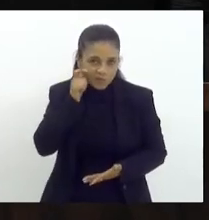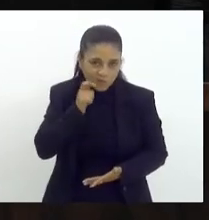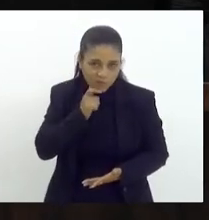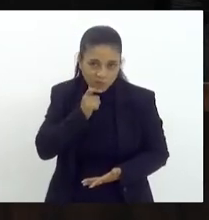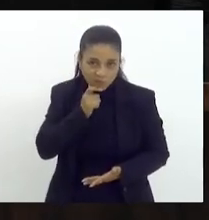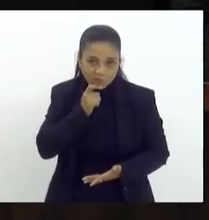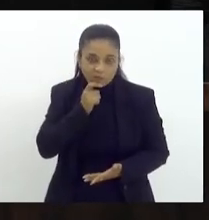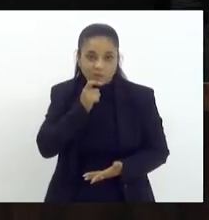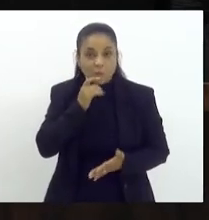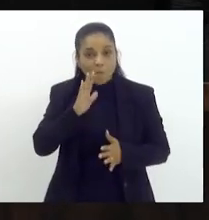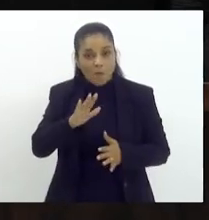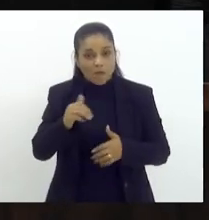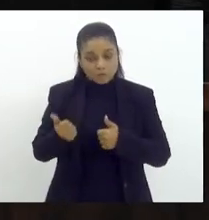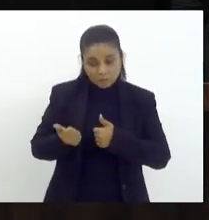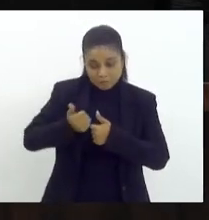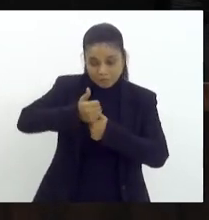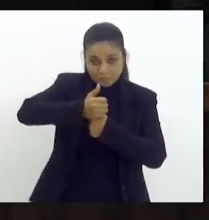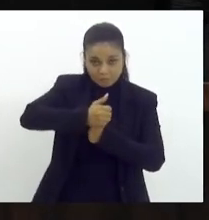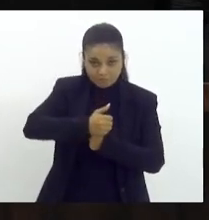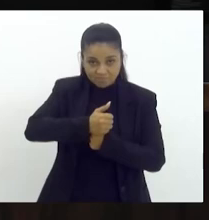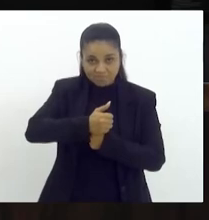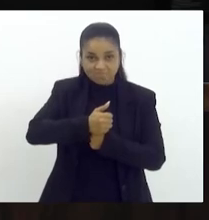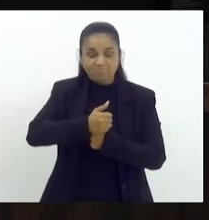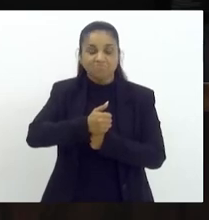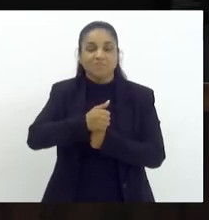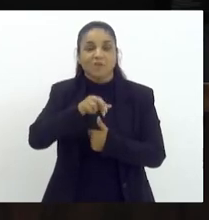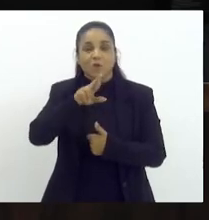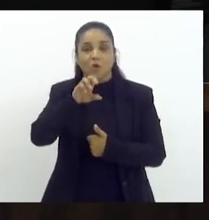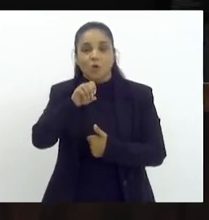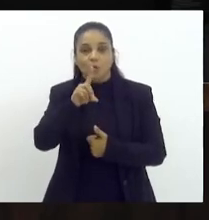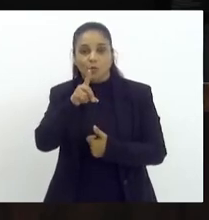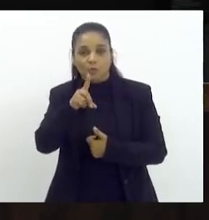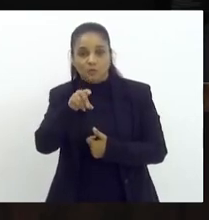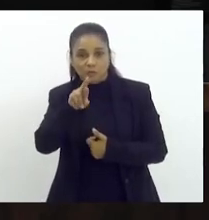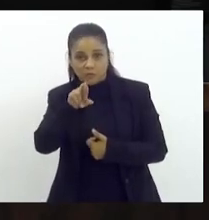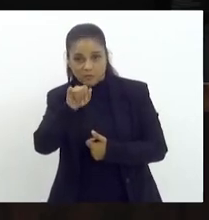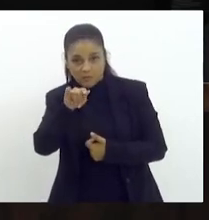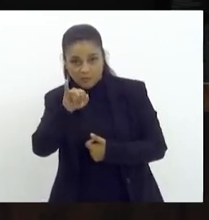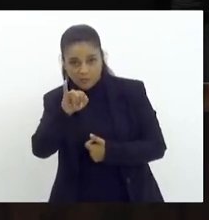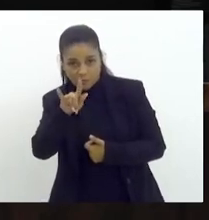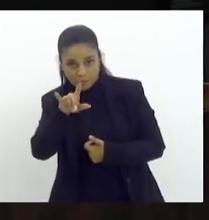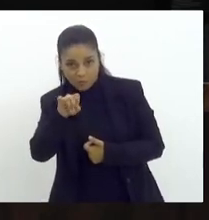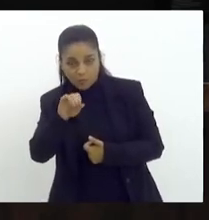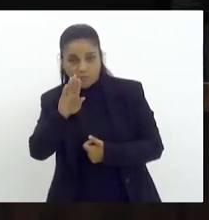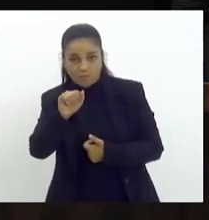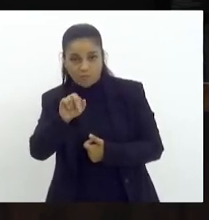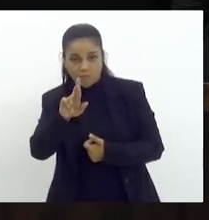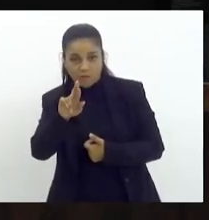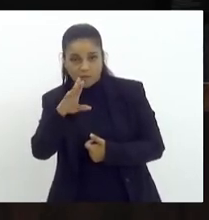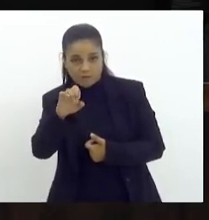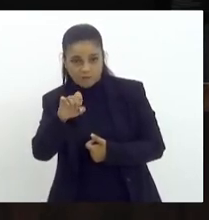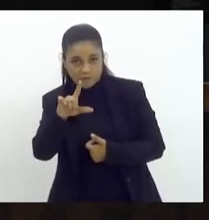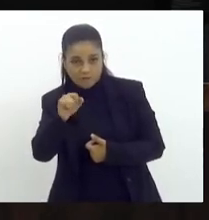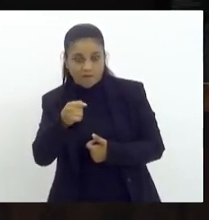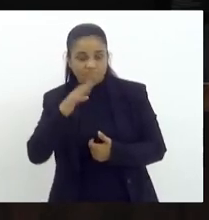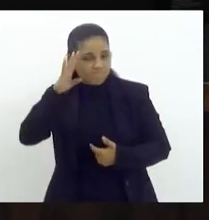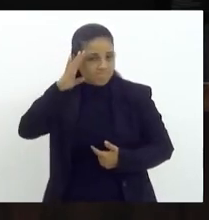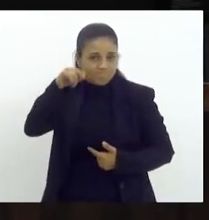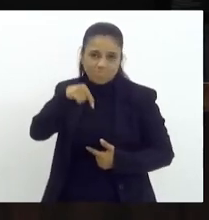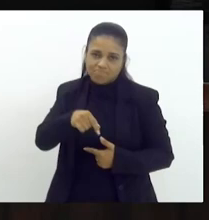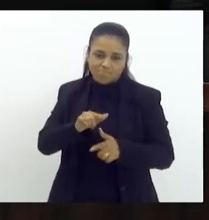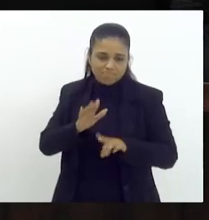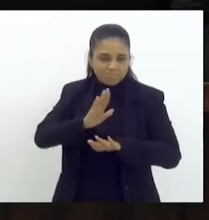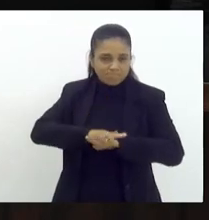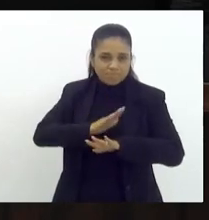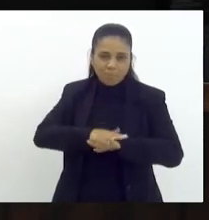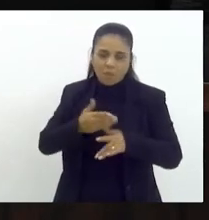mas o governador interino Rodrigo Bacelar foi essencial para este momento e a